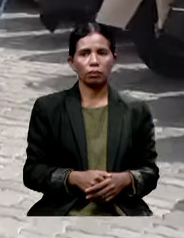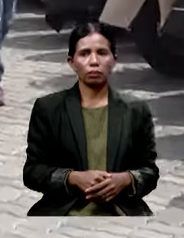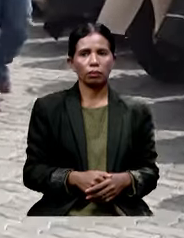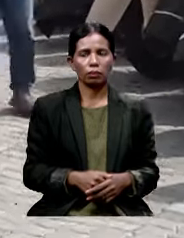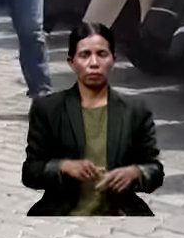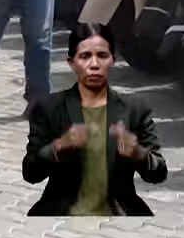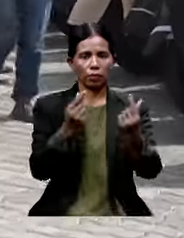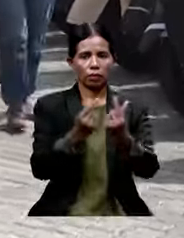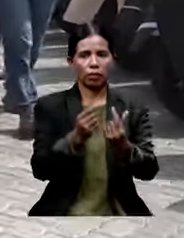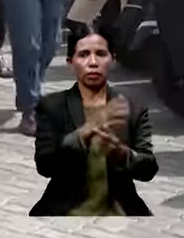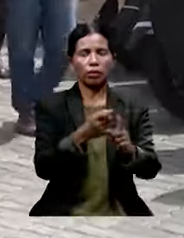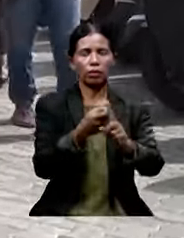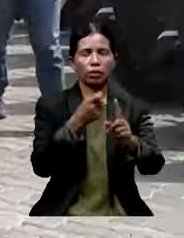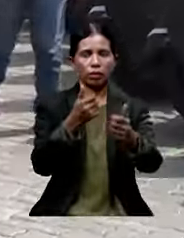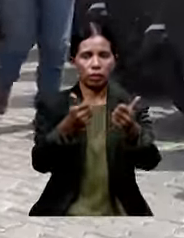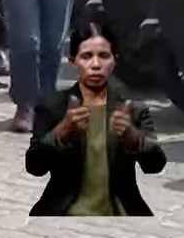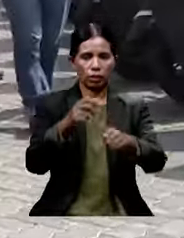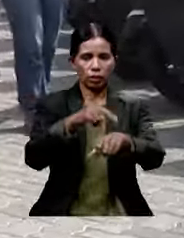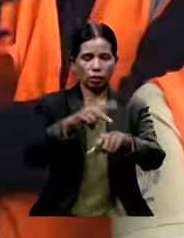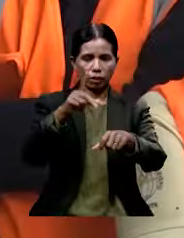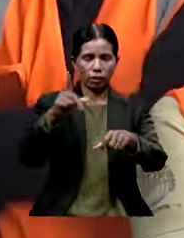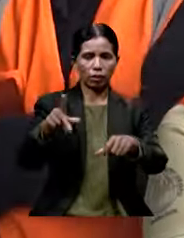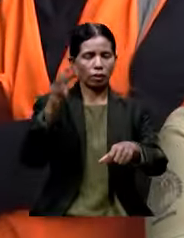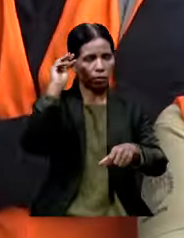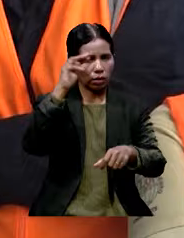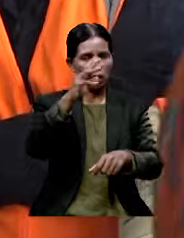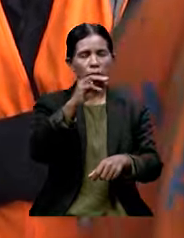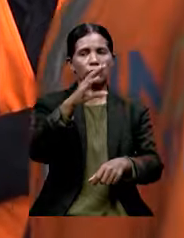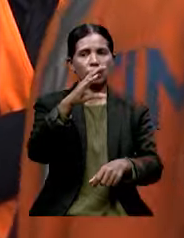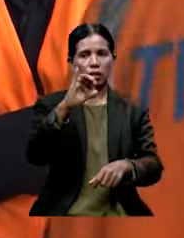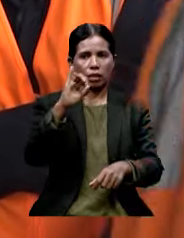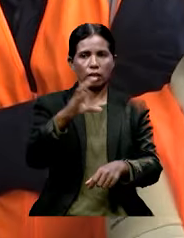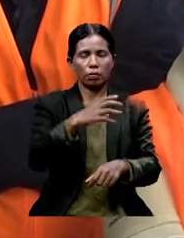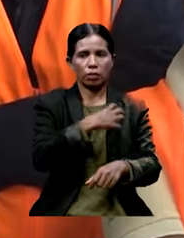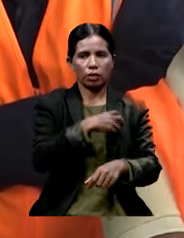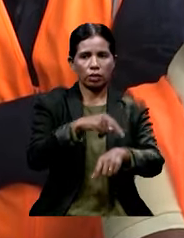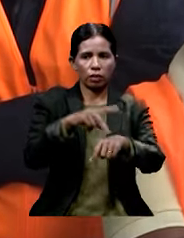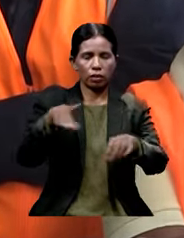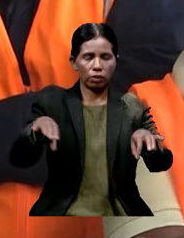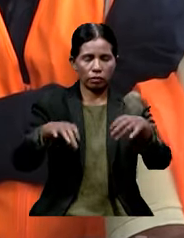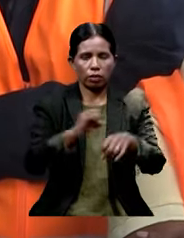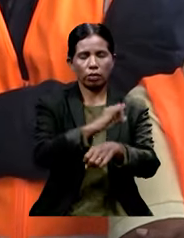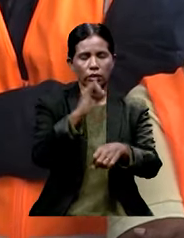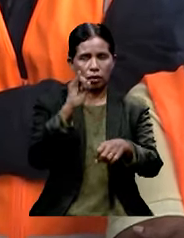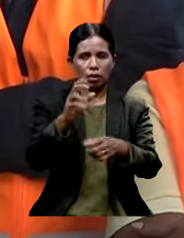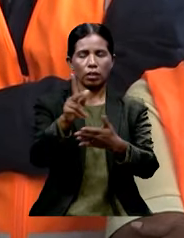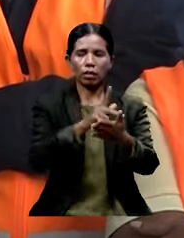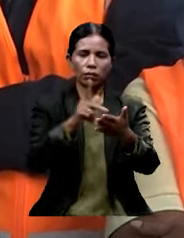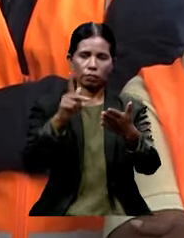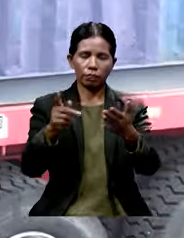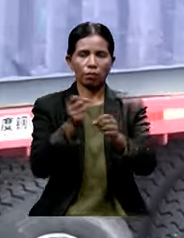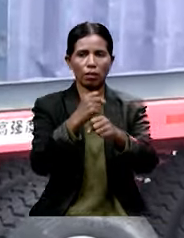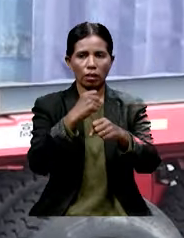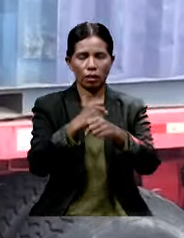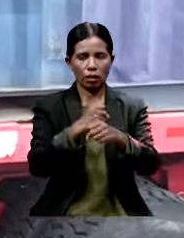Equipa conjunta neve composto se autorar nacional petróleo, Ministério do Comércio e Indústria, no Polícia Nacional de Serviço Investigação Criminal Quintané, halau